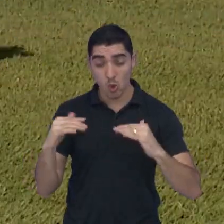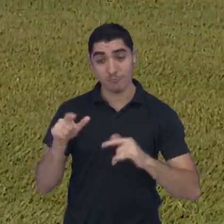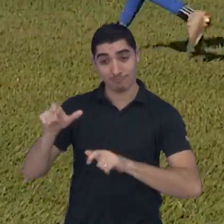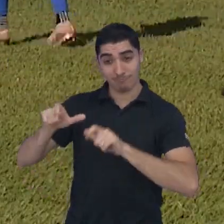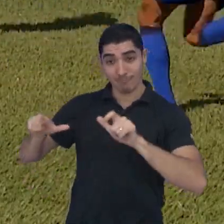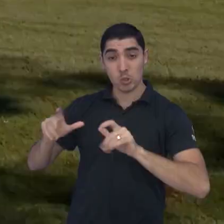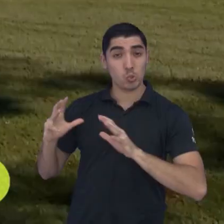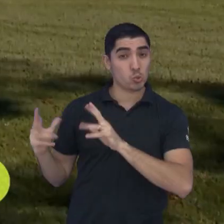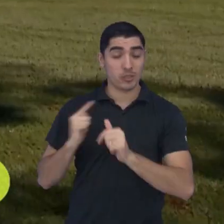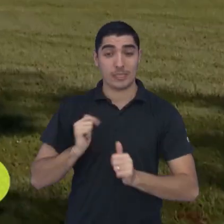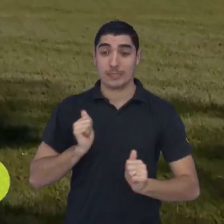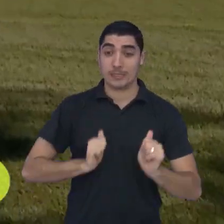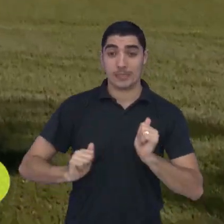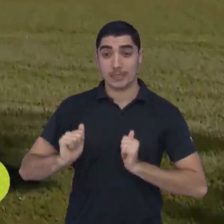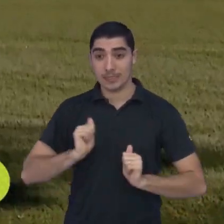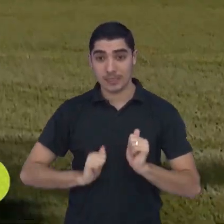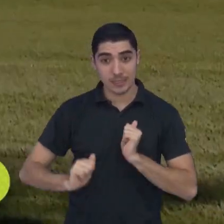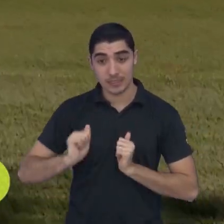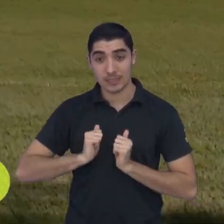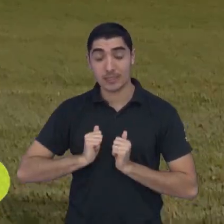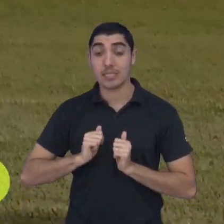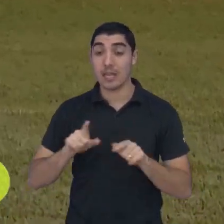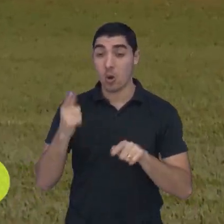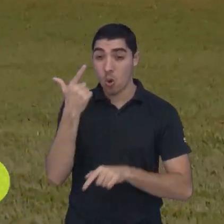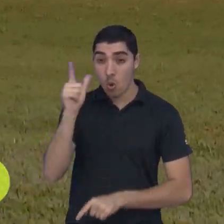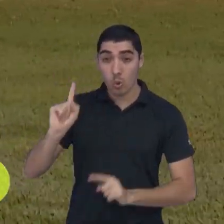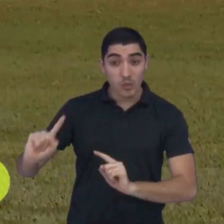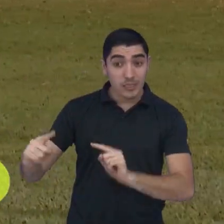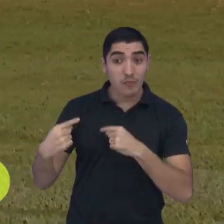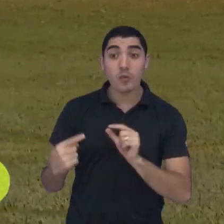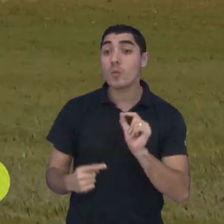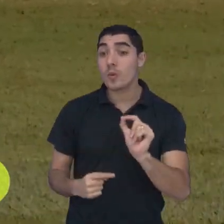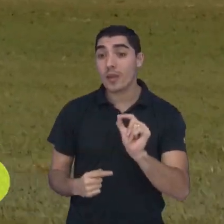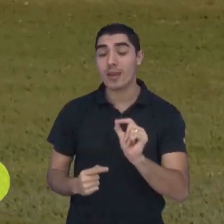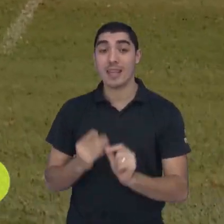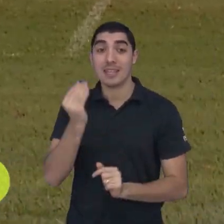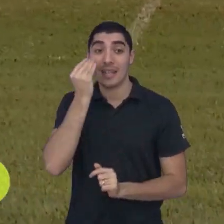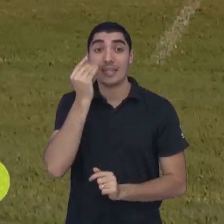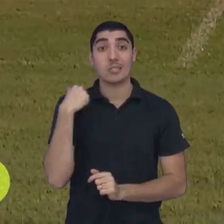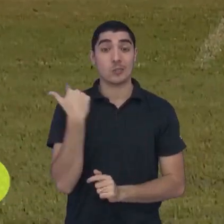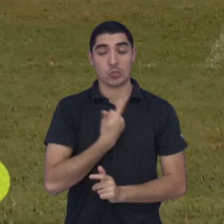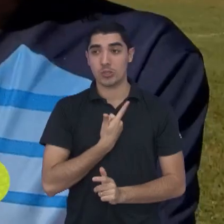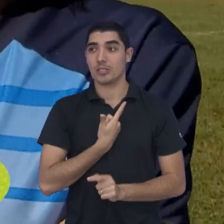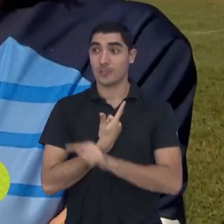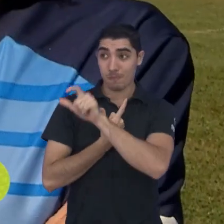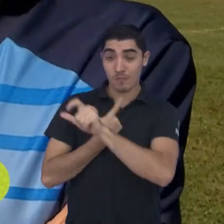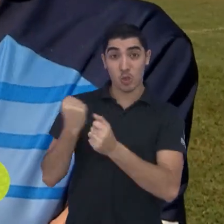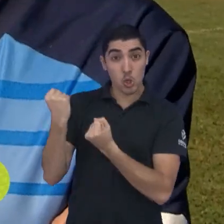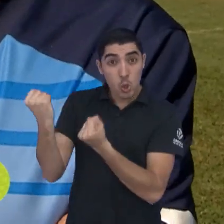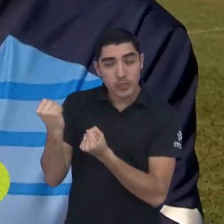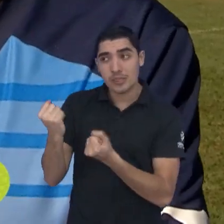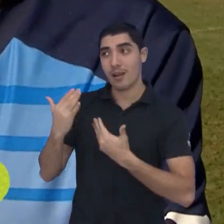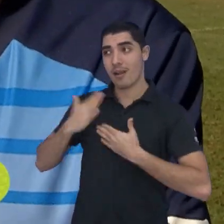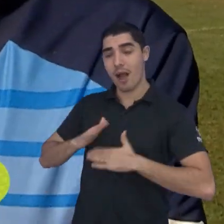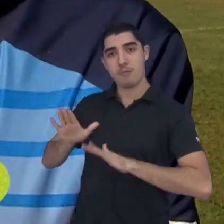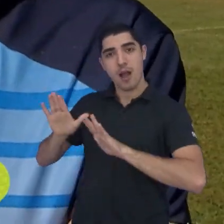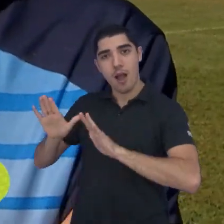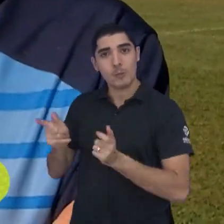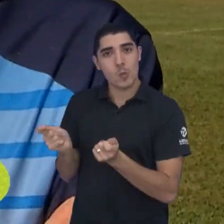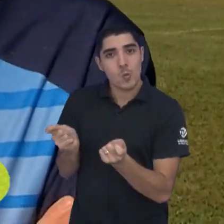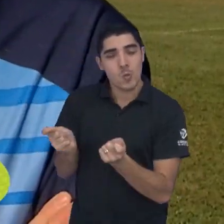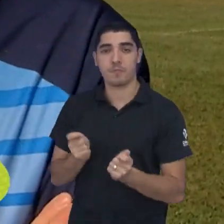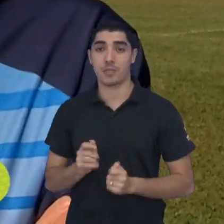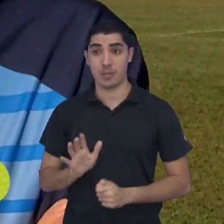elenco pela vitória, um desafio a mais será controlar a expectativa das arquibancadas. Mas para o